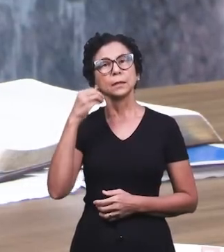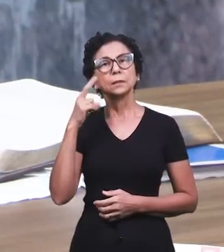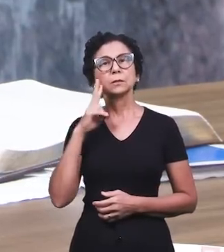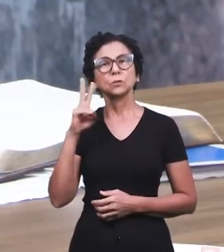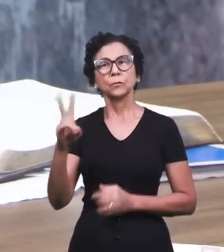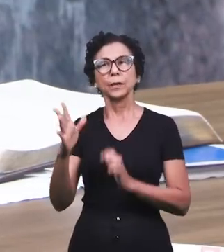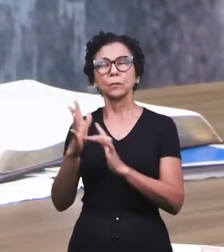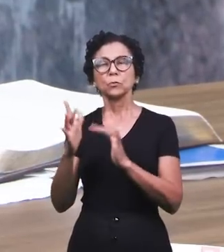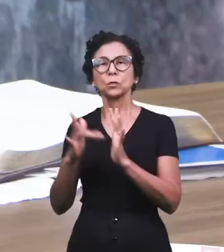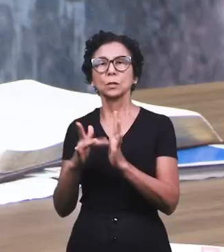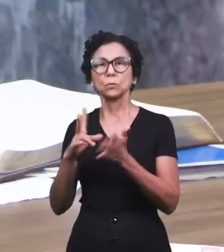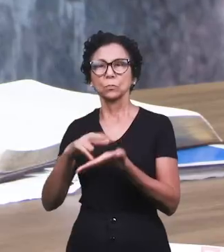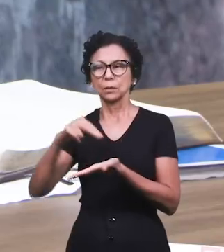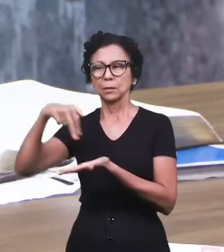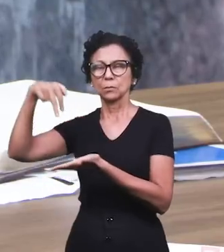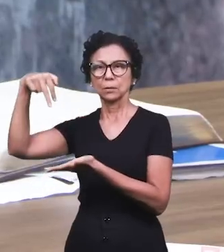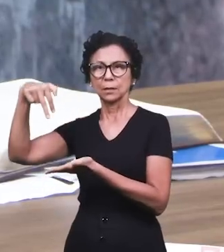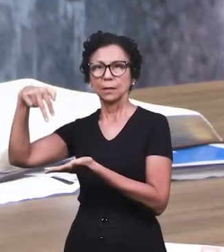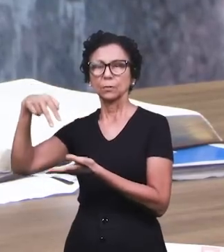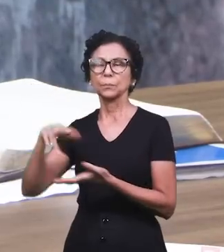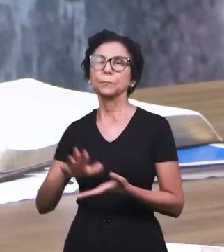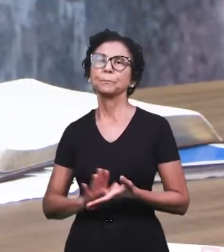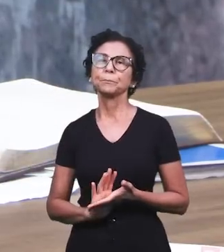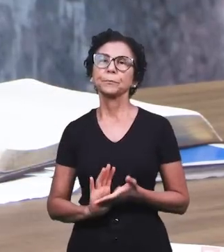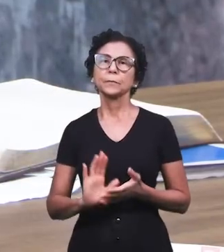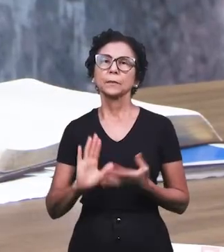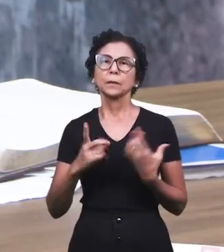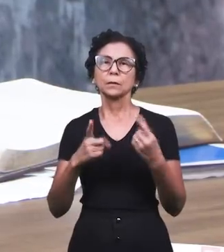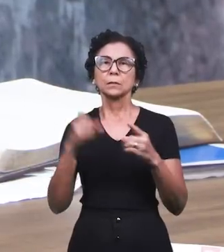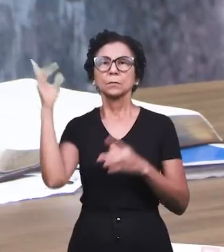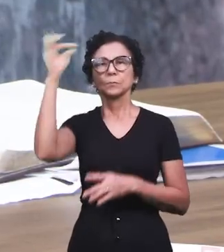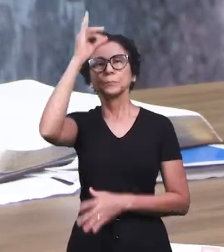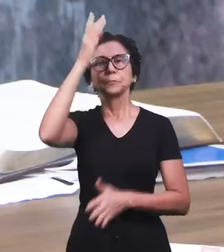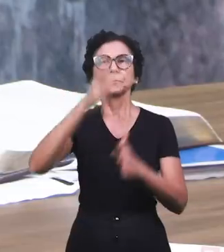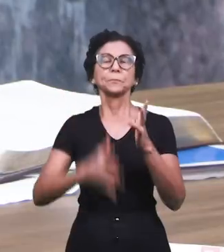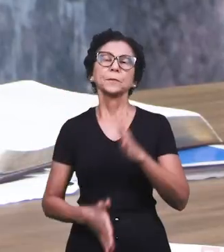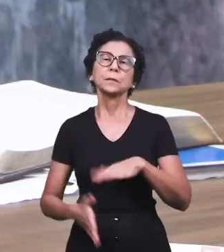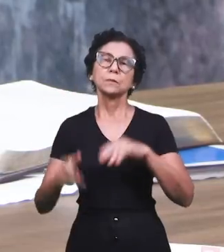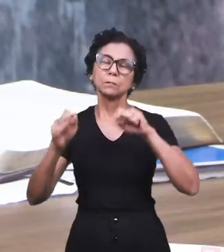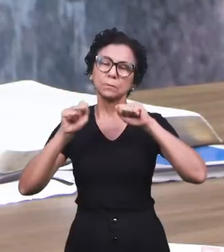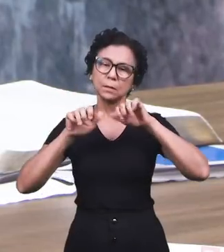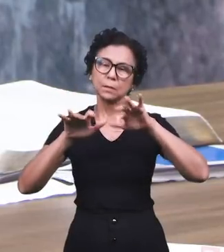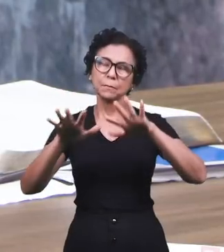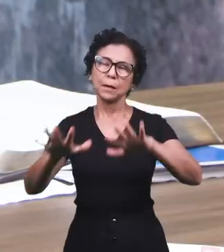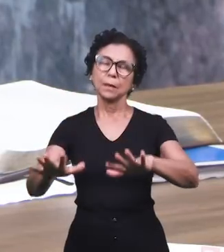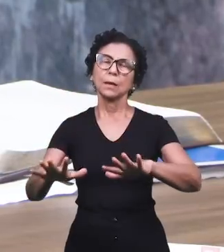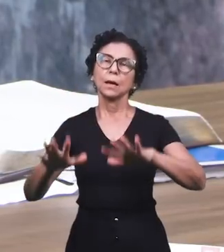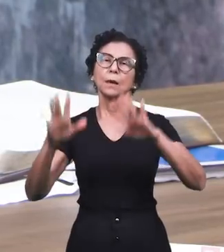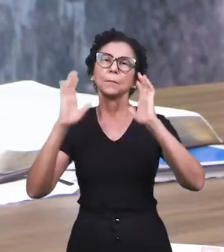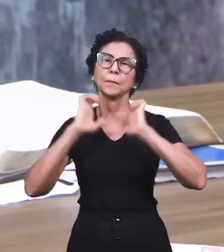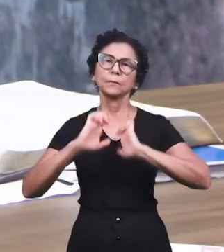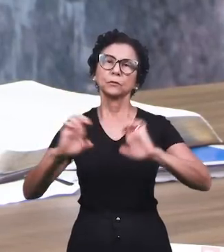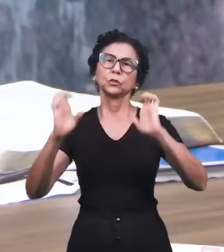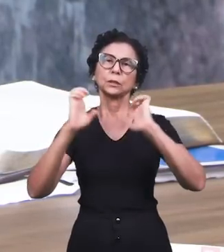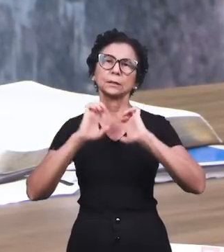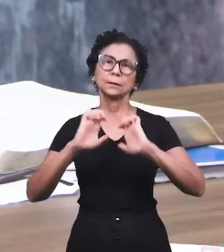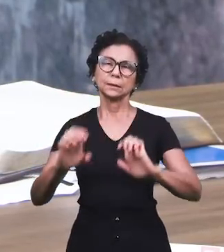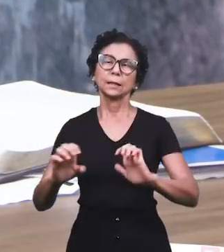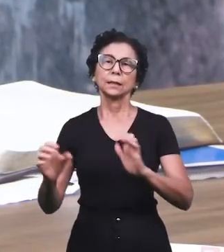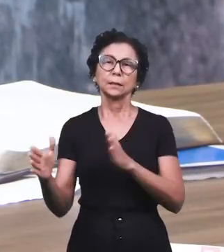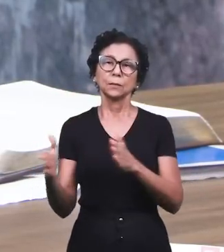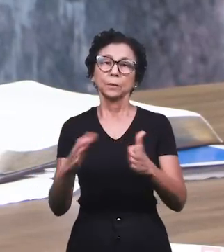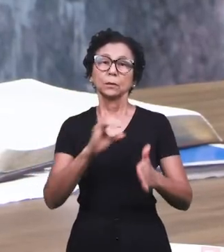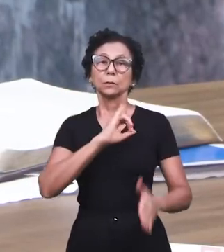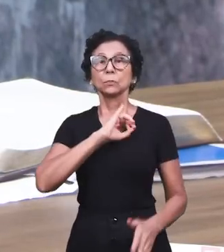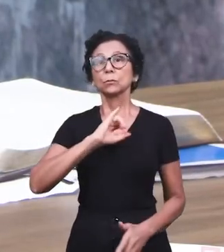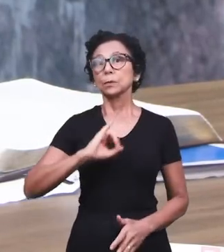ressurreto, vão ser batizados com o Espírito Santo e vão sair para pregar nesse mundo governado pelo Império Romano. Um império que